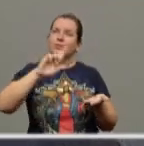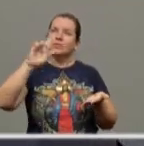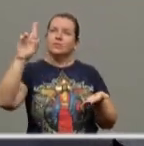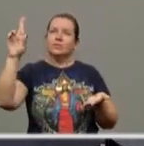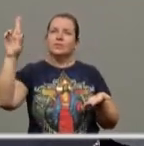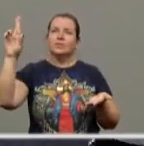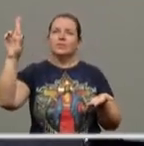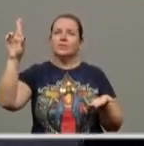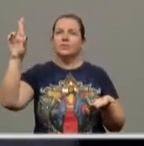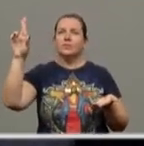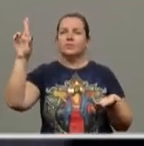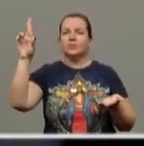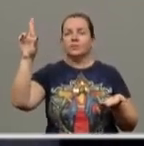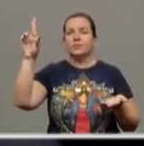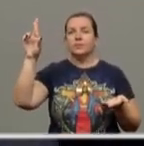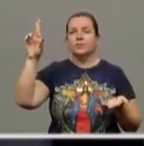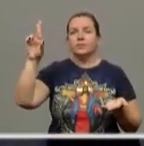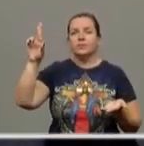renova-me.